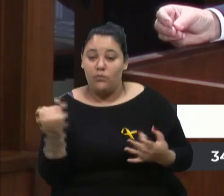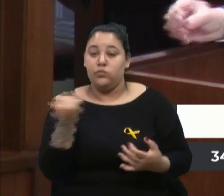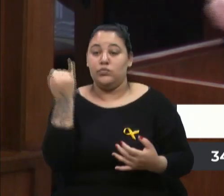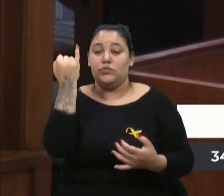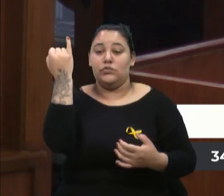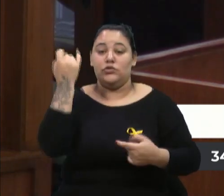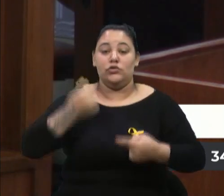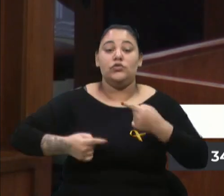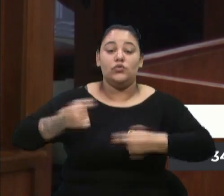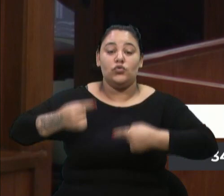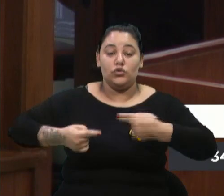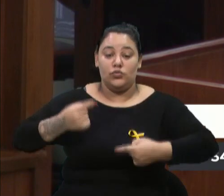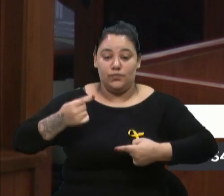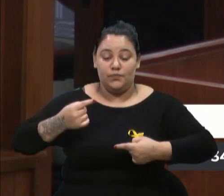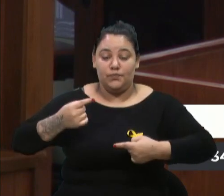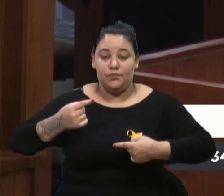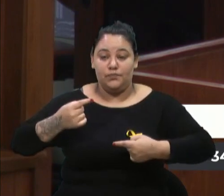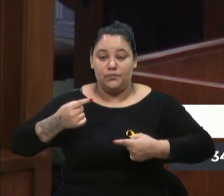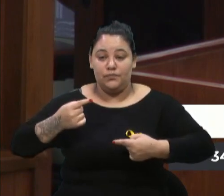debatidas. Então,